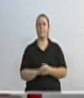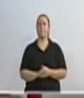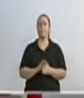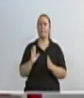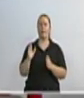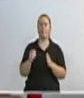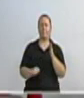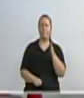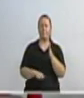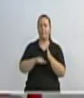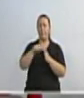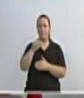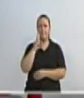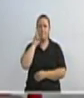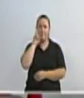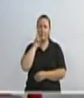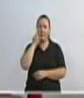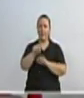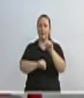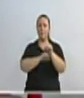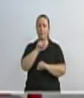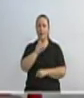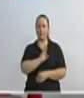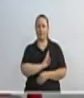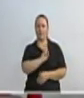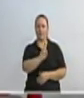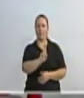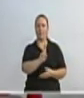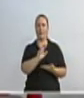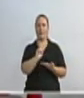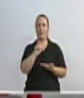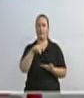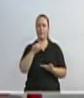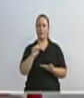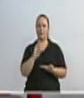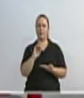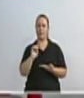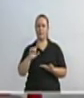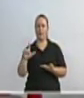história conseguimos trazer um representante da Anatel para participar de uma audiência